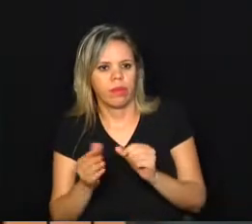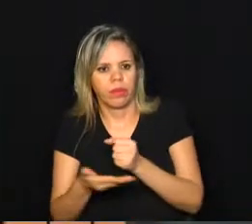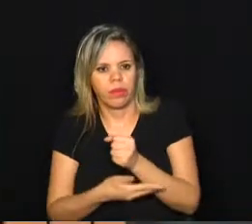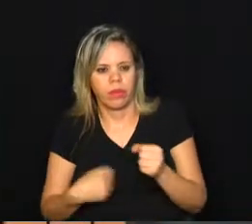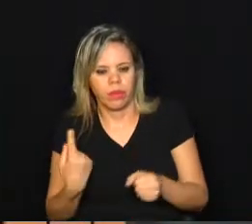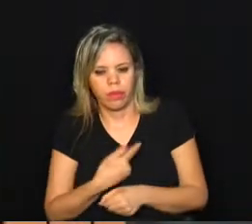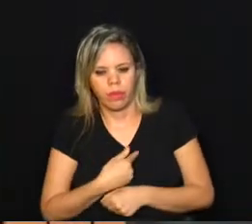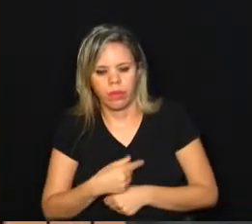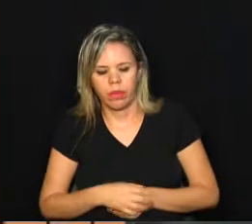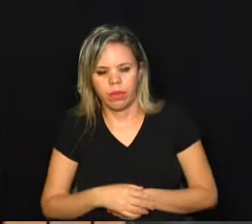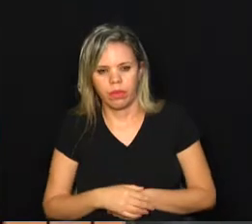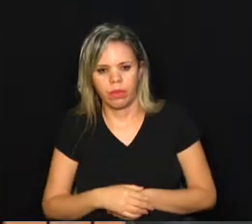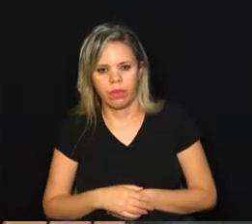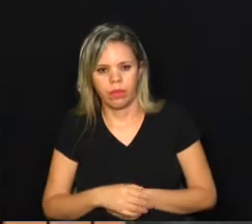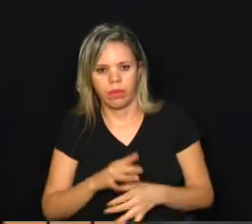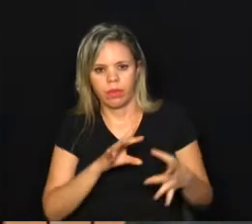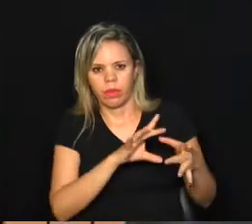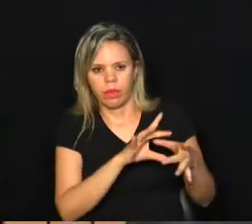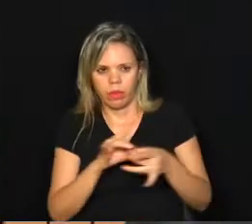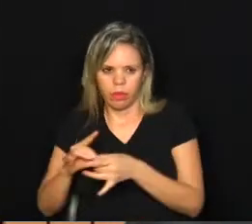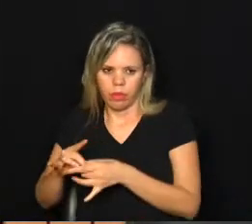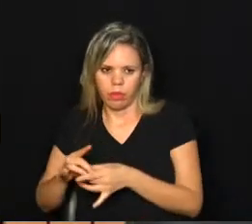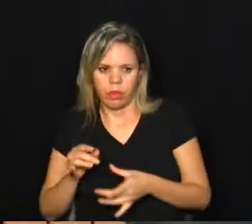gente contextualizar.